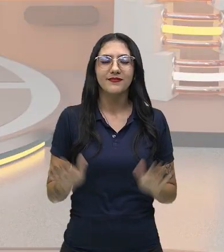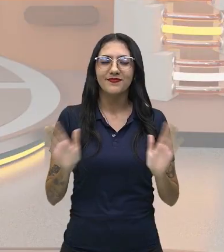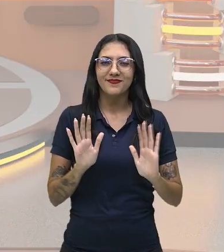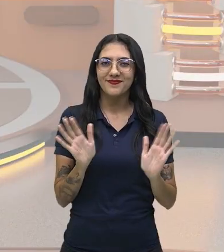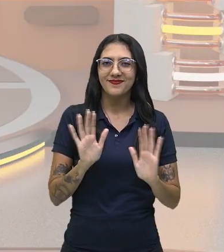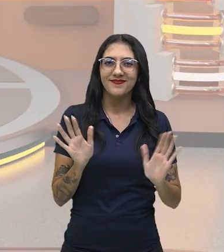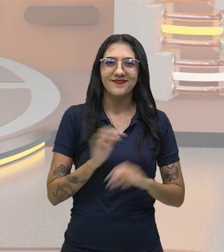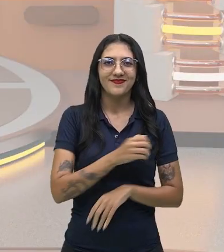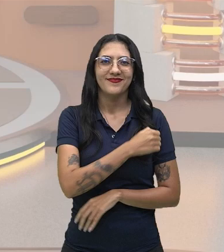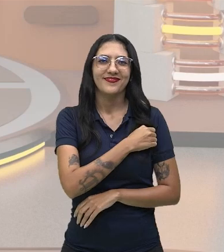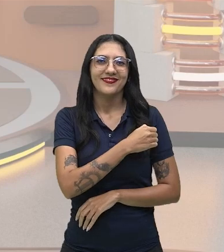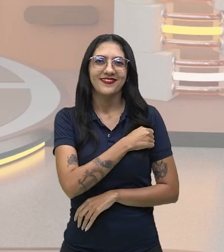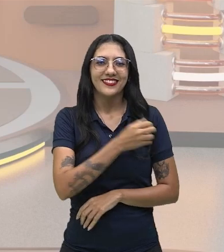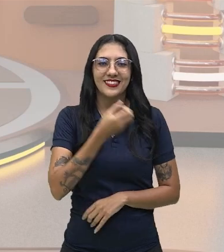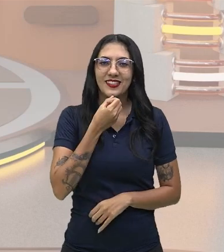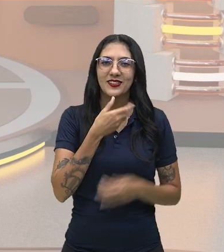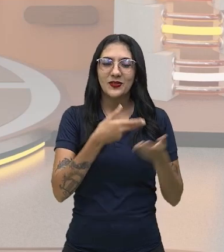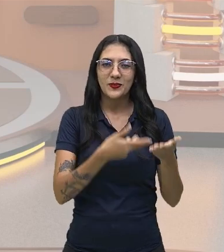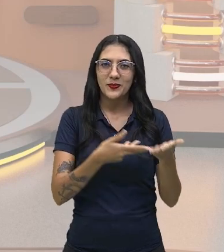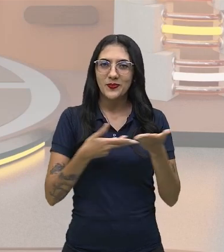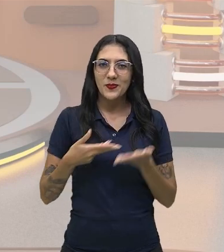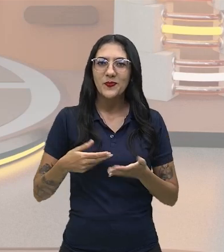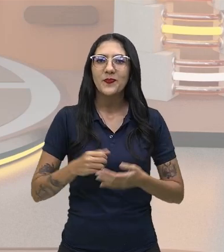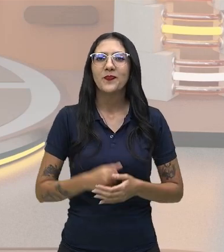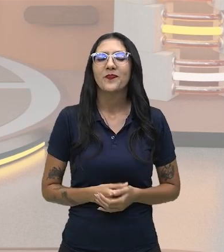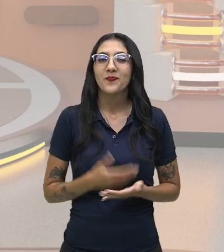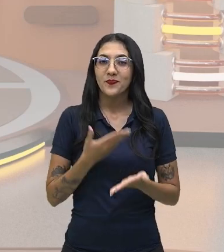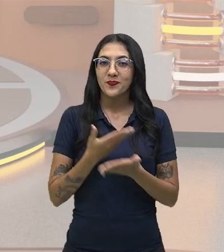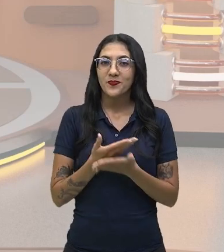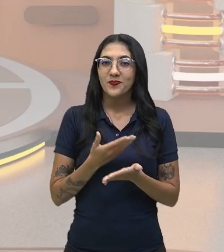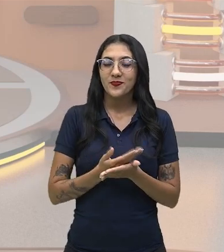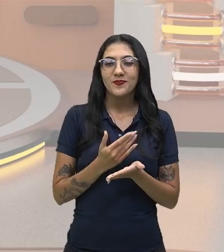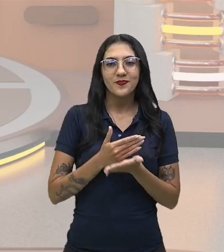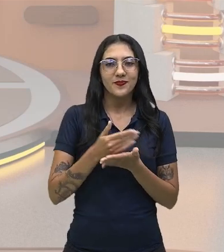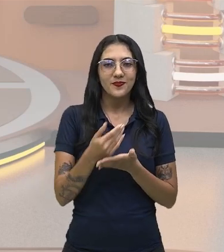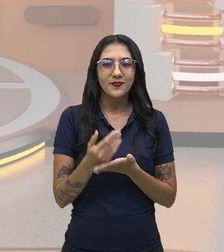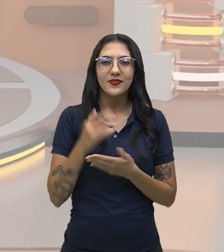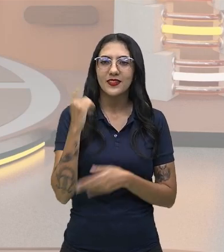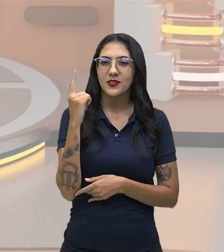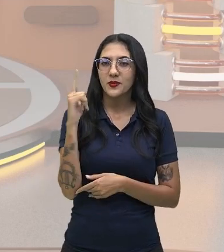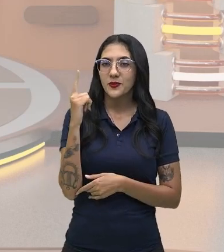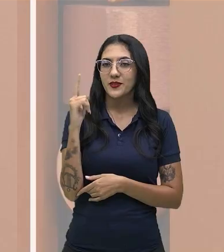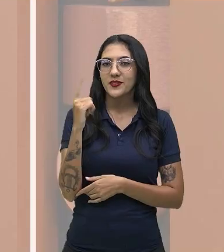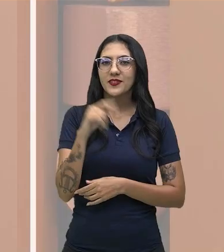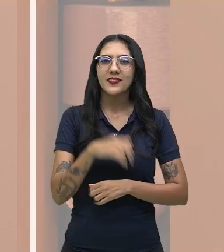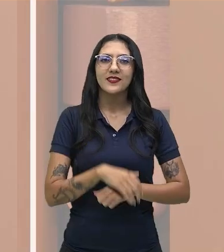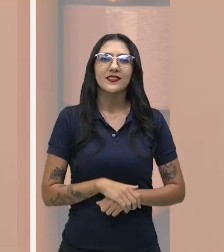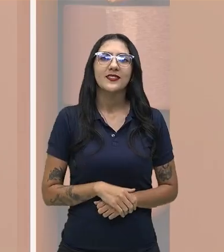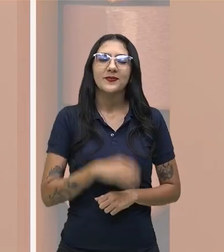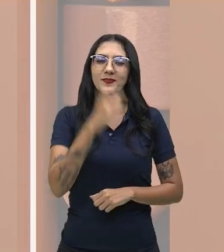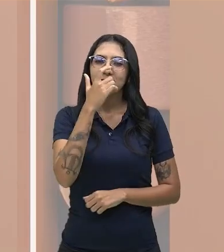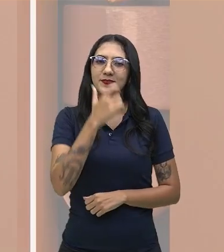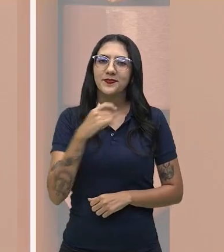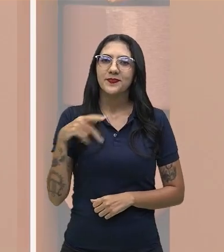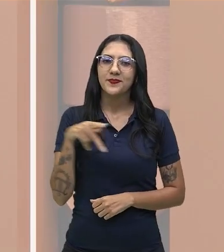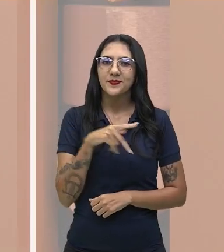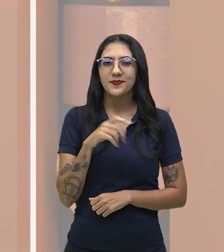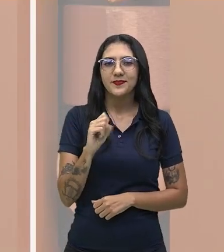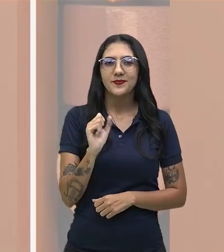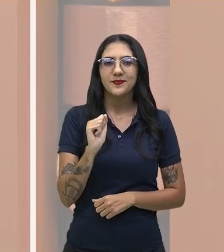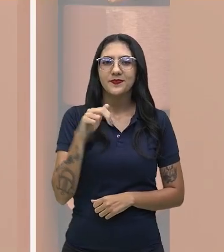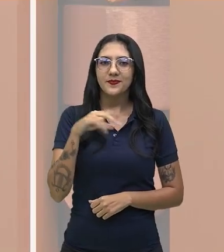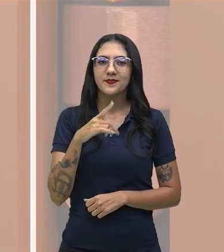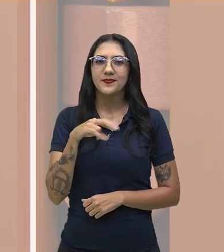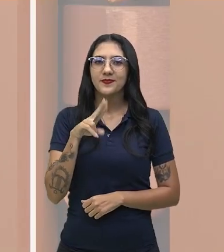caríssimos alunos, sejam bem-vindos às nossas aulas do componente de Geografia. Eu sou a professora